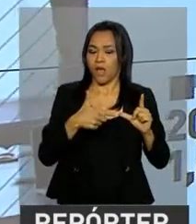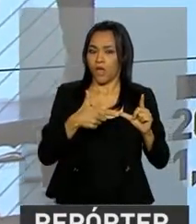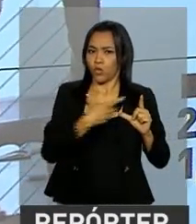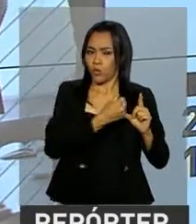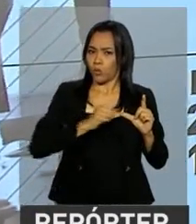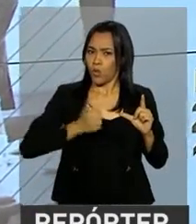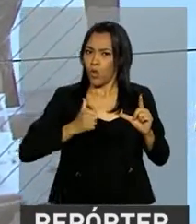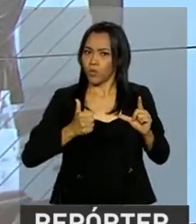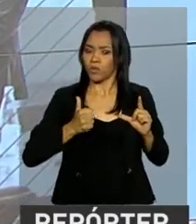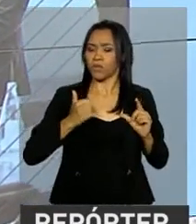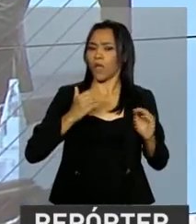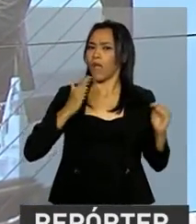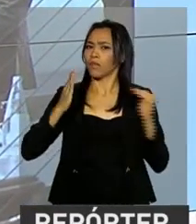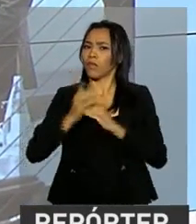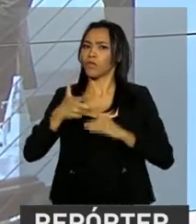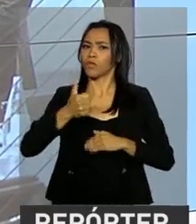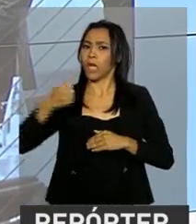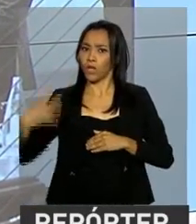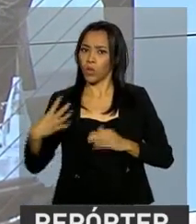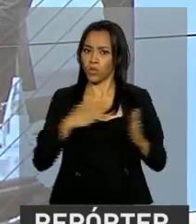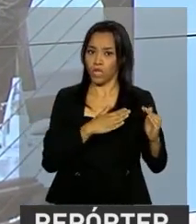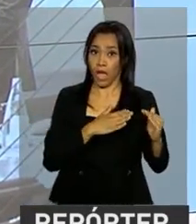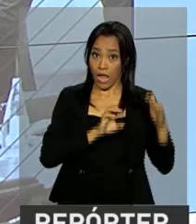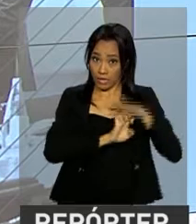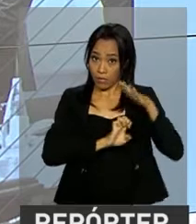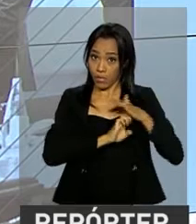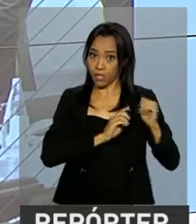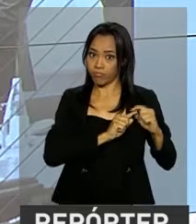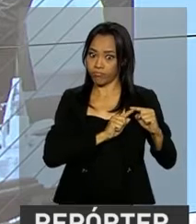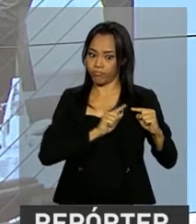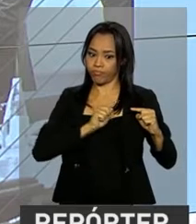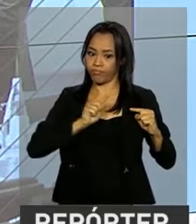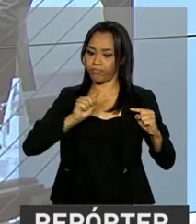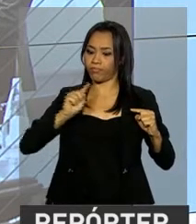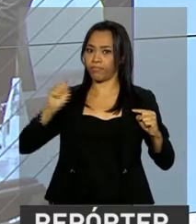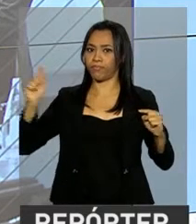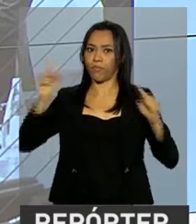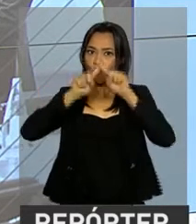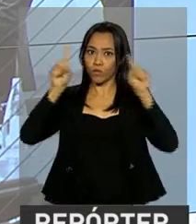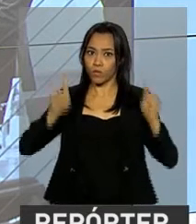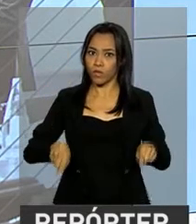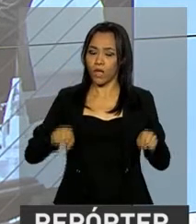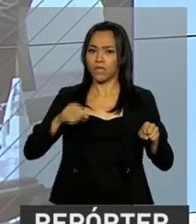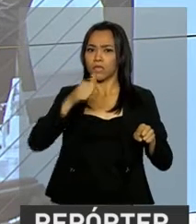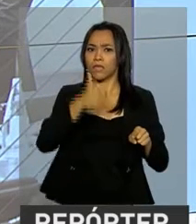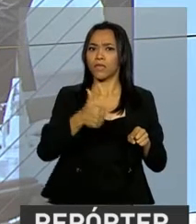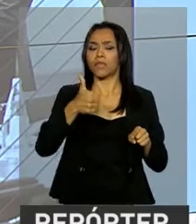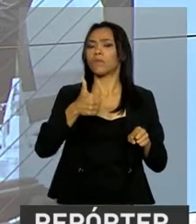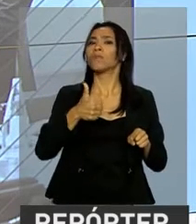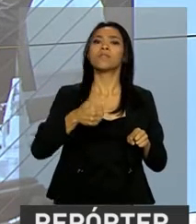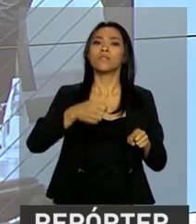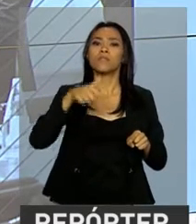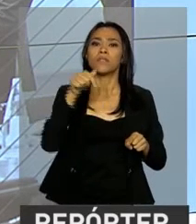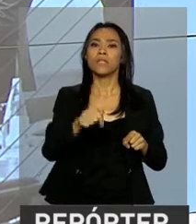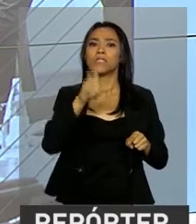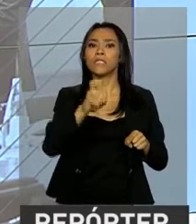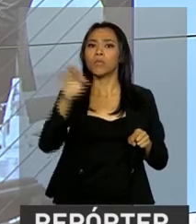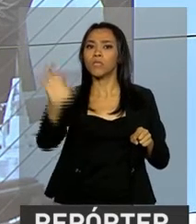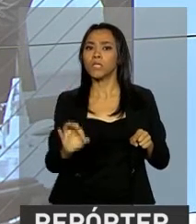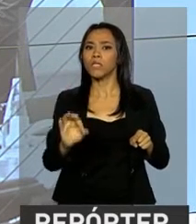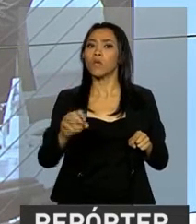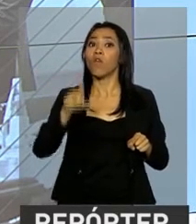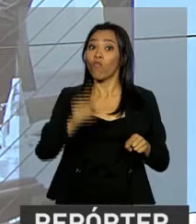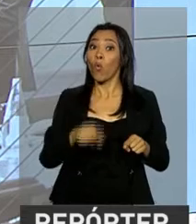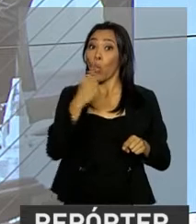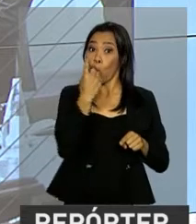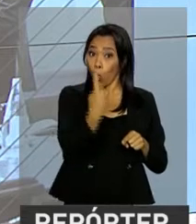2014 essas empresas tiveram um aumento no número de funcionários de 175% foi de 1 milhão